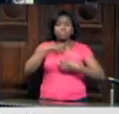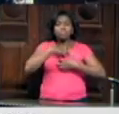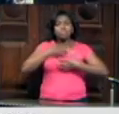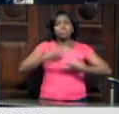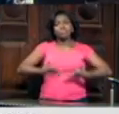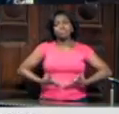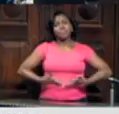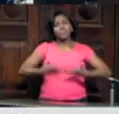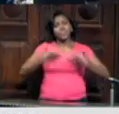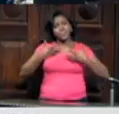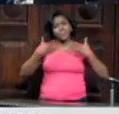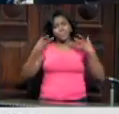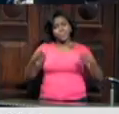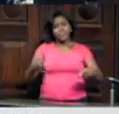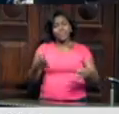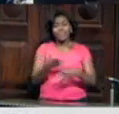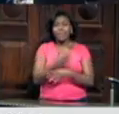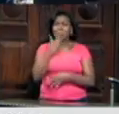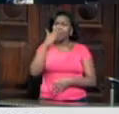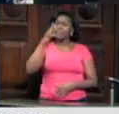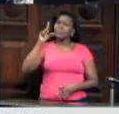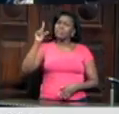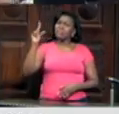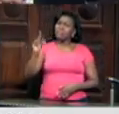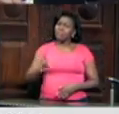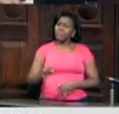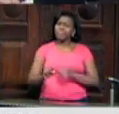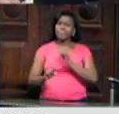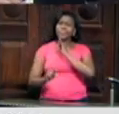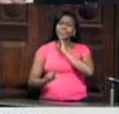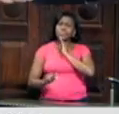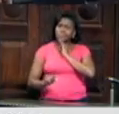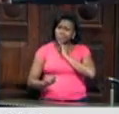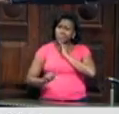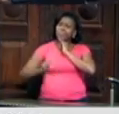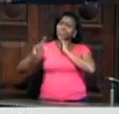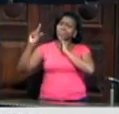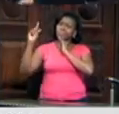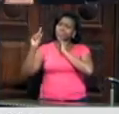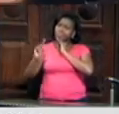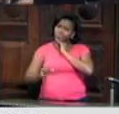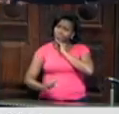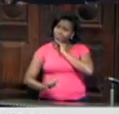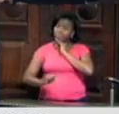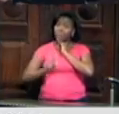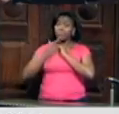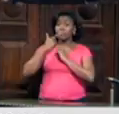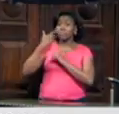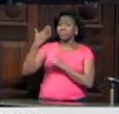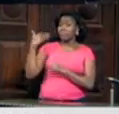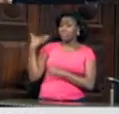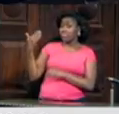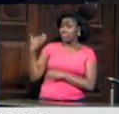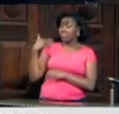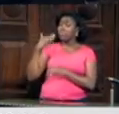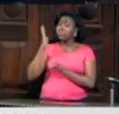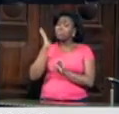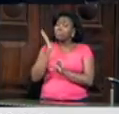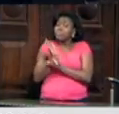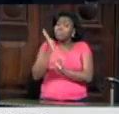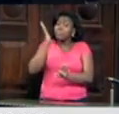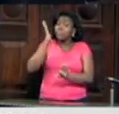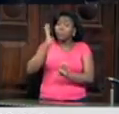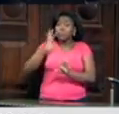Rio de Janeiro, que andou baixa, lamentabilíssimamente muito baixa, até pouco tempo atrás. Mas, com